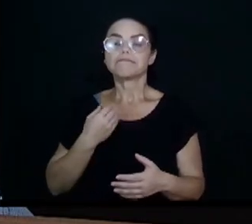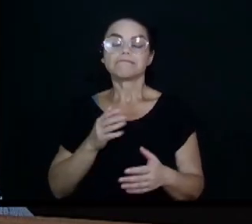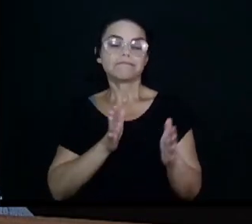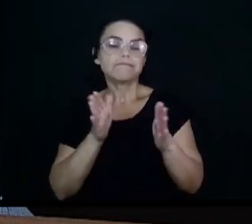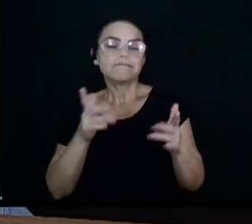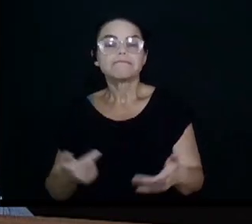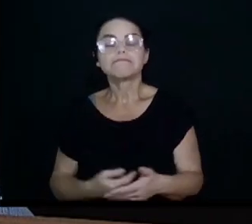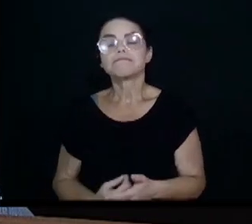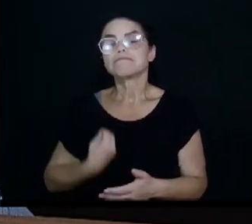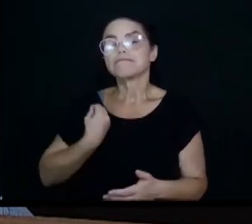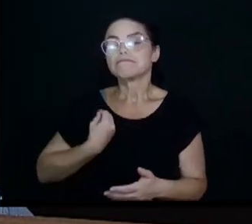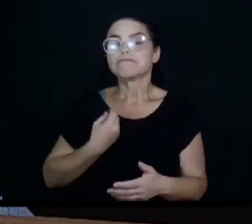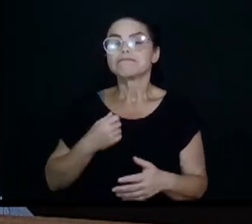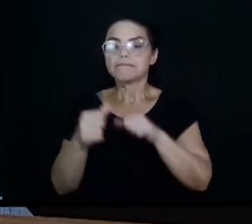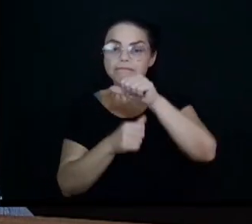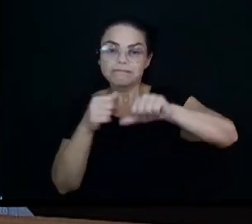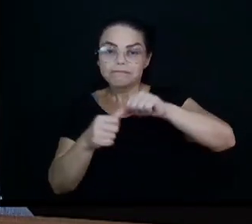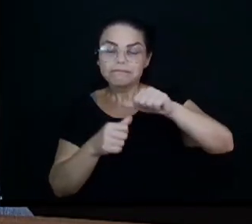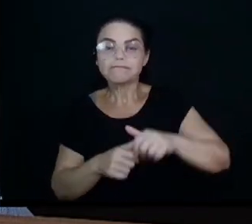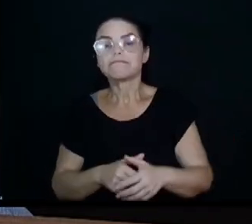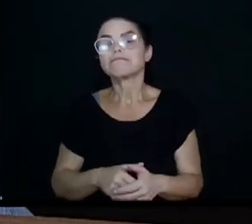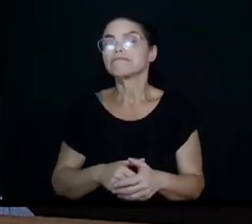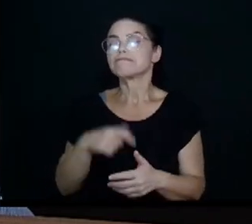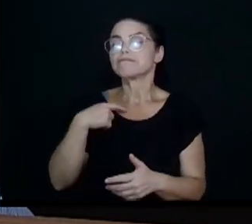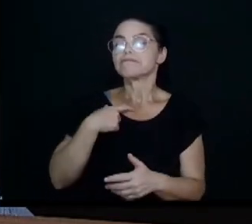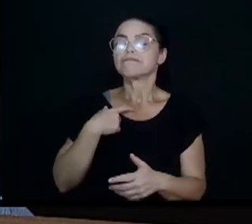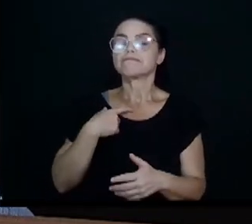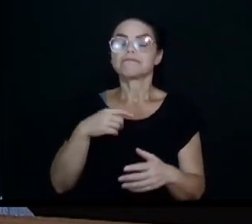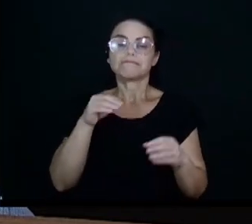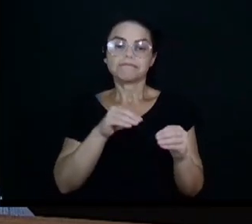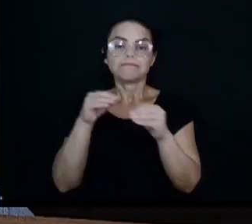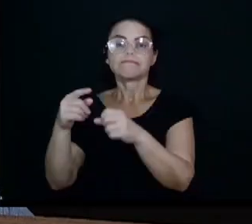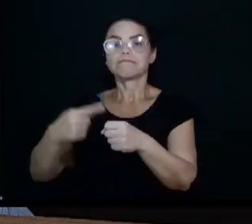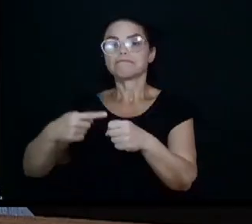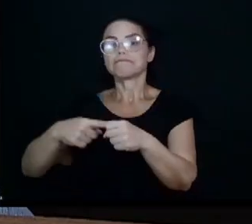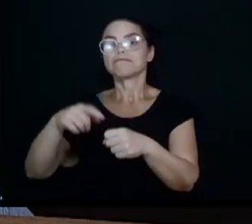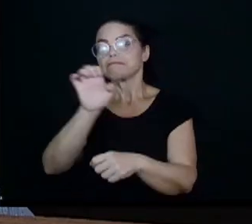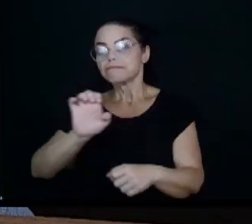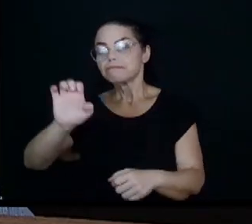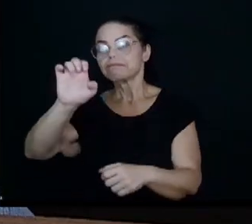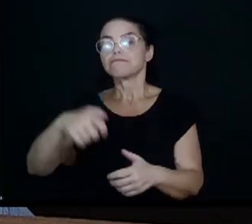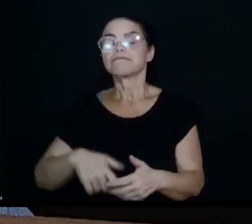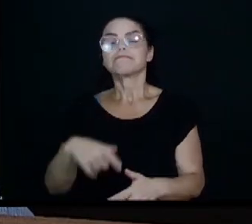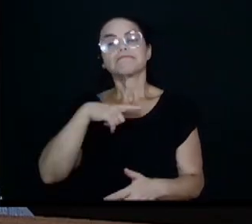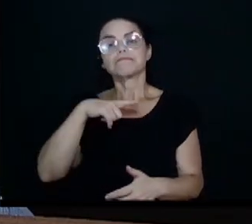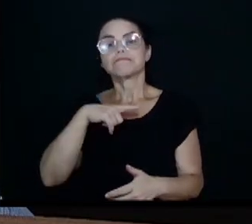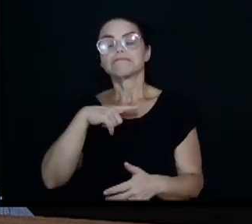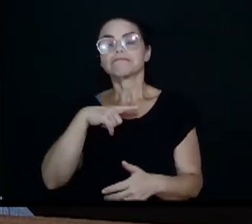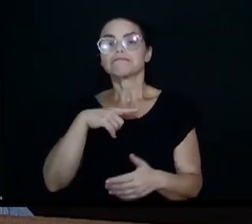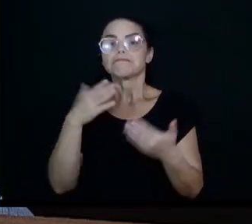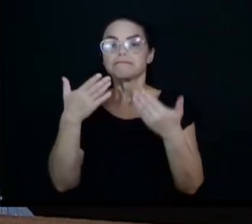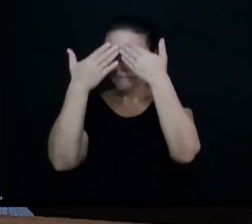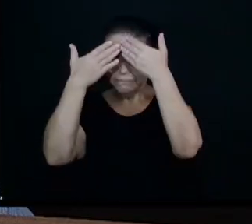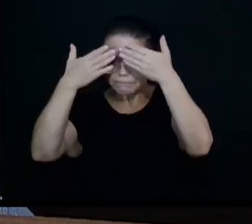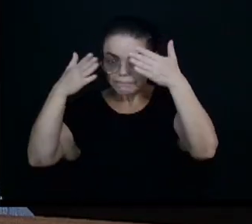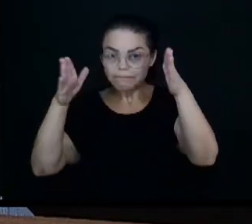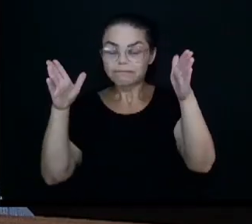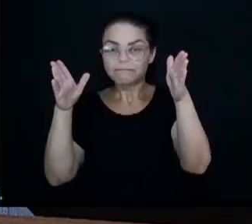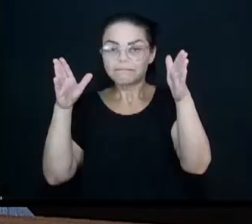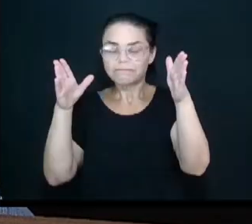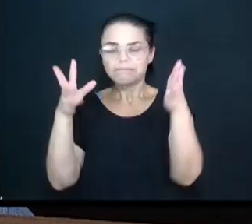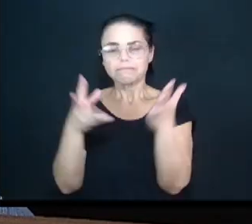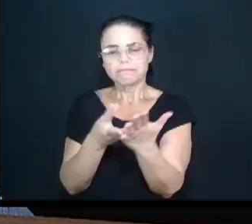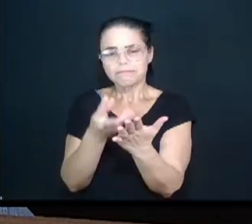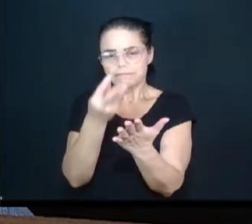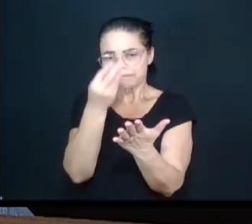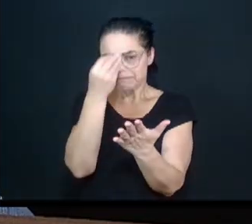tipo, de algumas pessoas, mudança de cidade, de estado, Isso. então ele tem que estar aberto, né, tem que estar, é, como